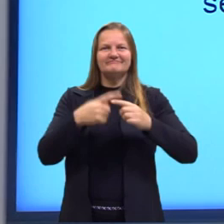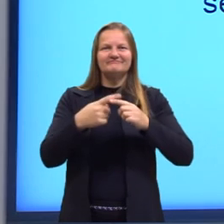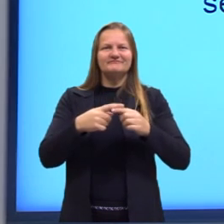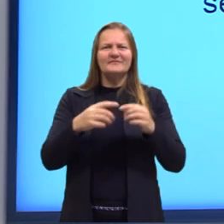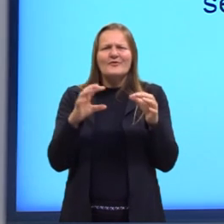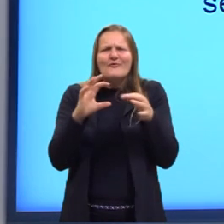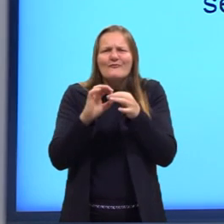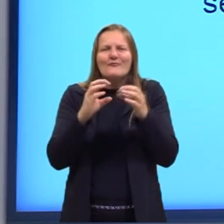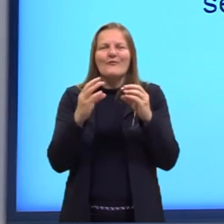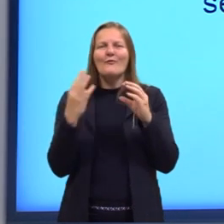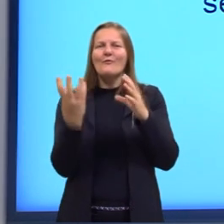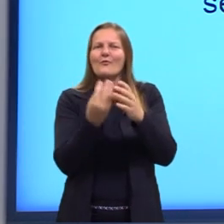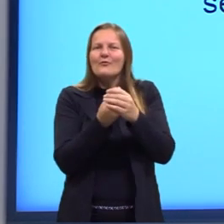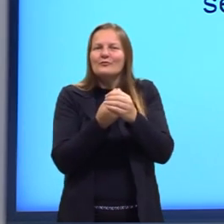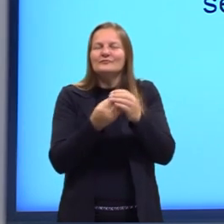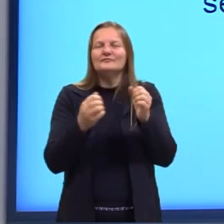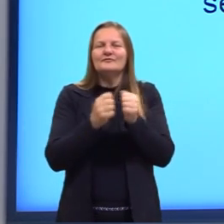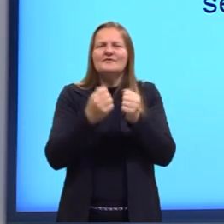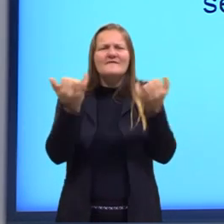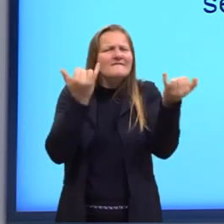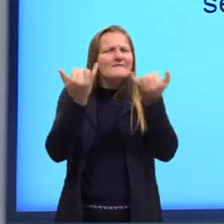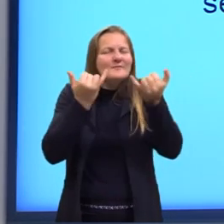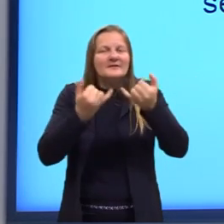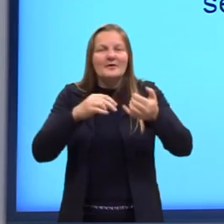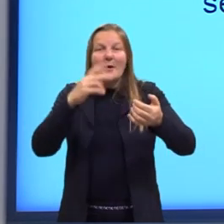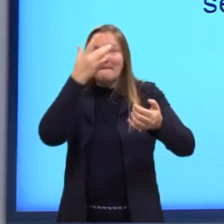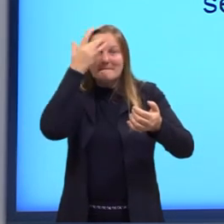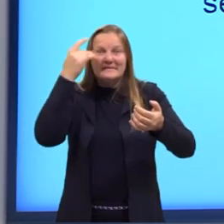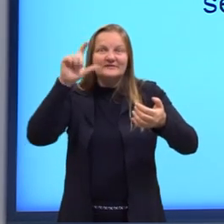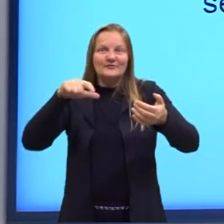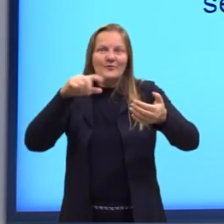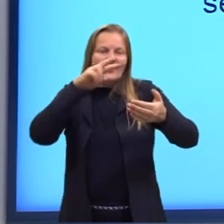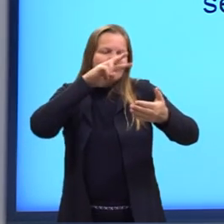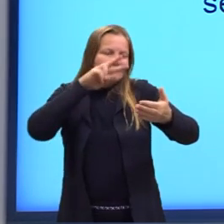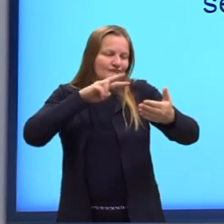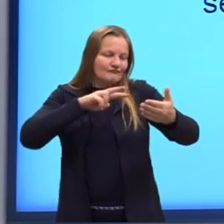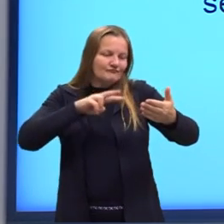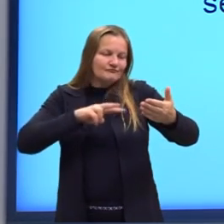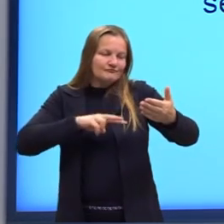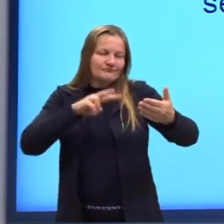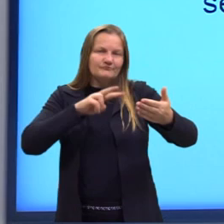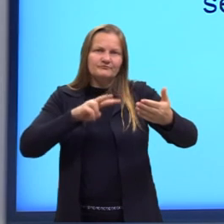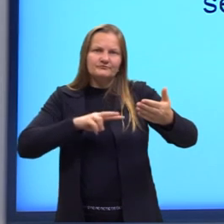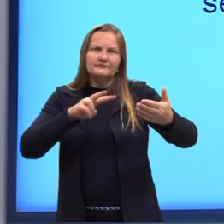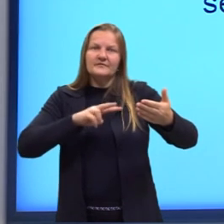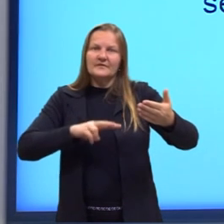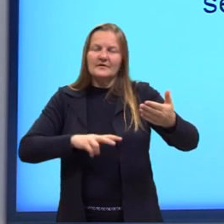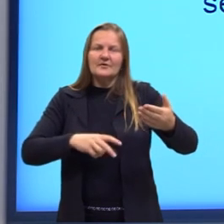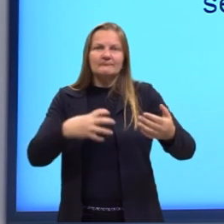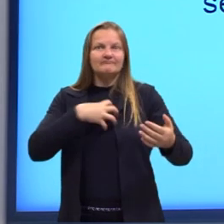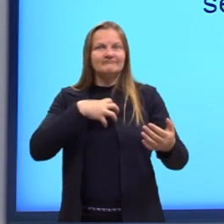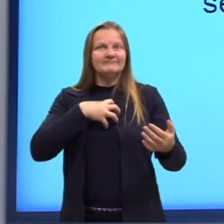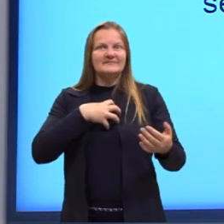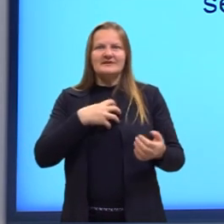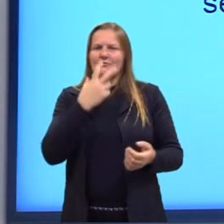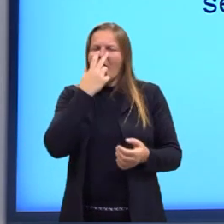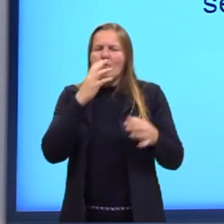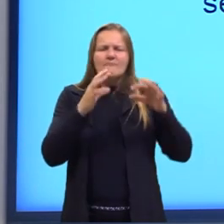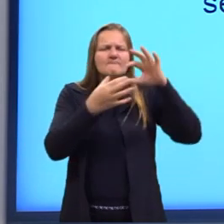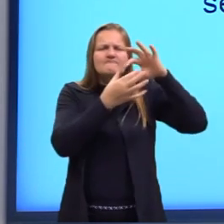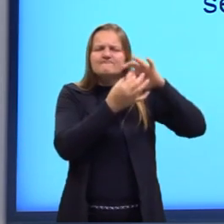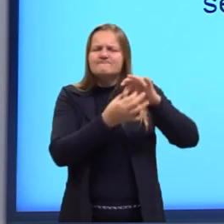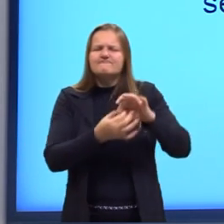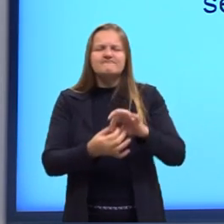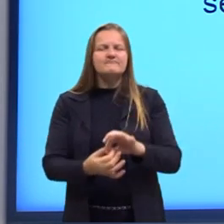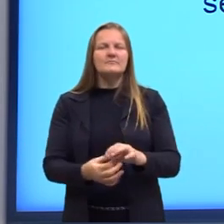formam um conjunto de informações que o leitor ou ouvinte compreende o texto é sentido como uma unidade